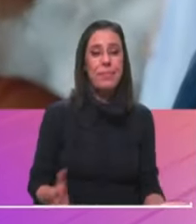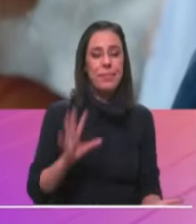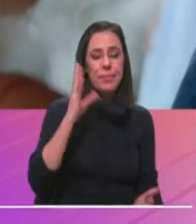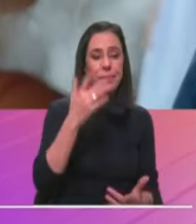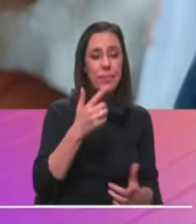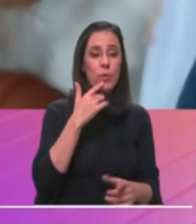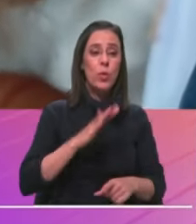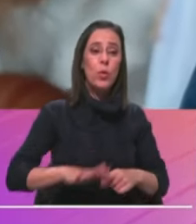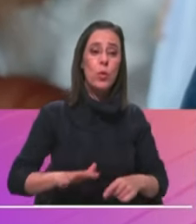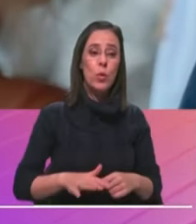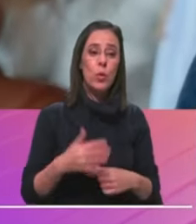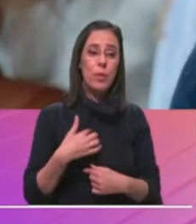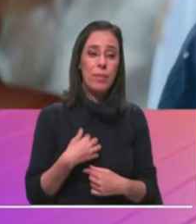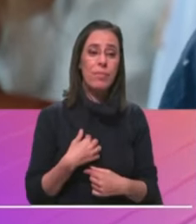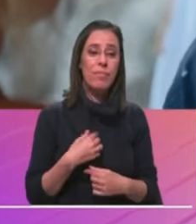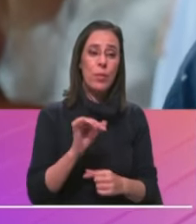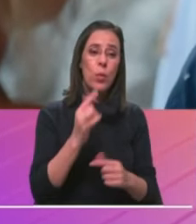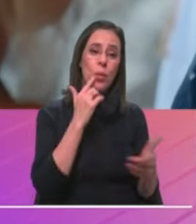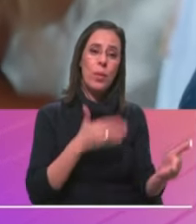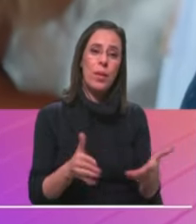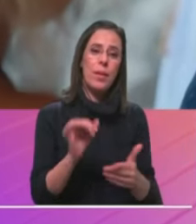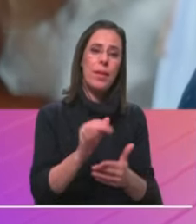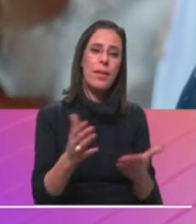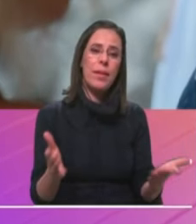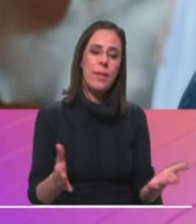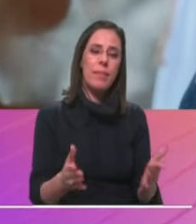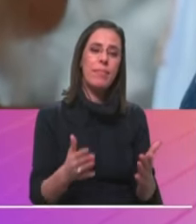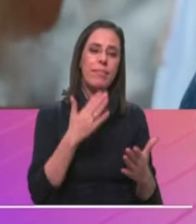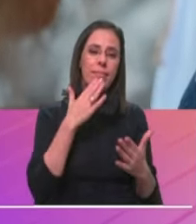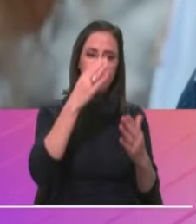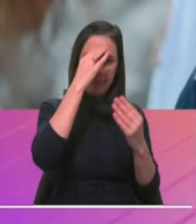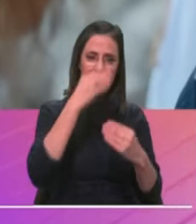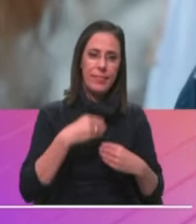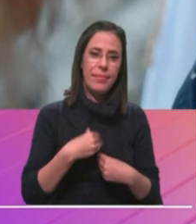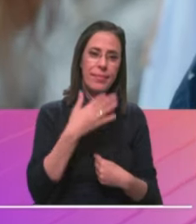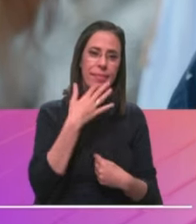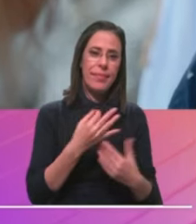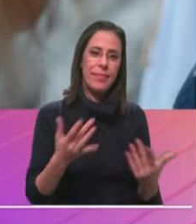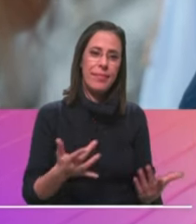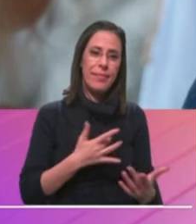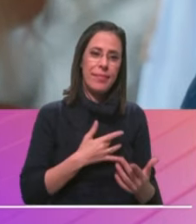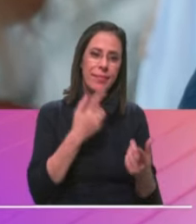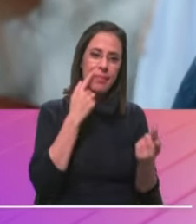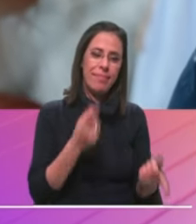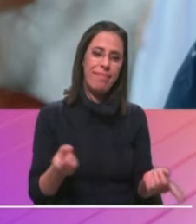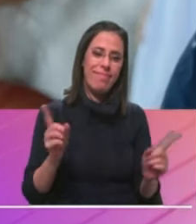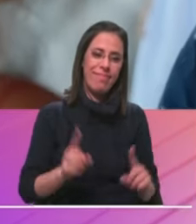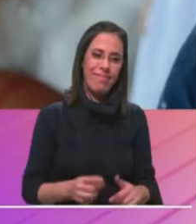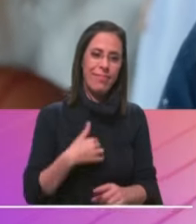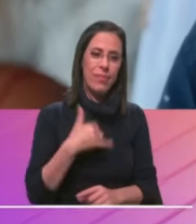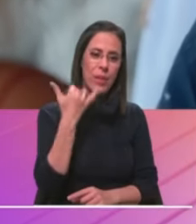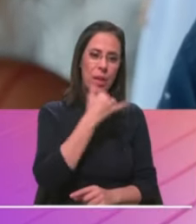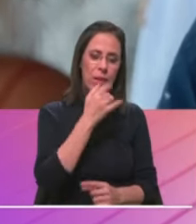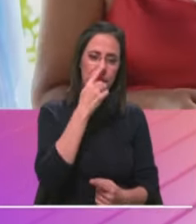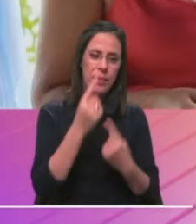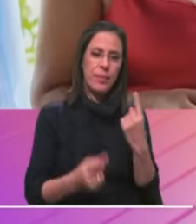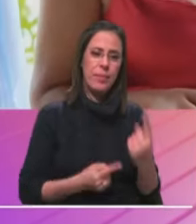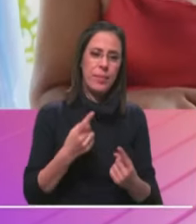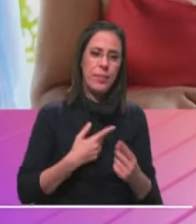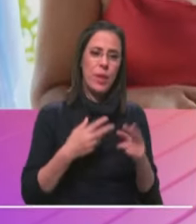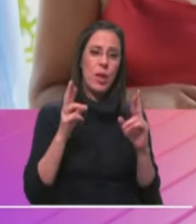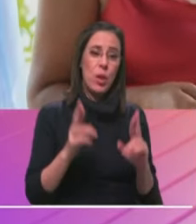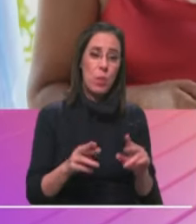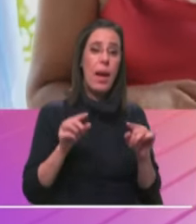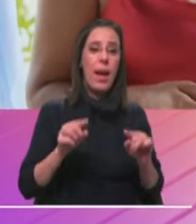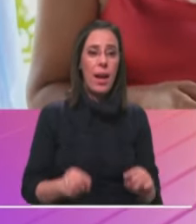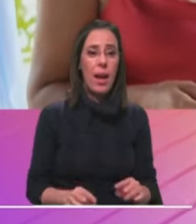foi uma sortuda por ter sido colocada no teu caminho para me teres ensinado a acreditar e a amar de novo e a ser feliz com alguém Espero